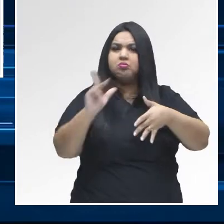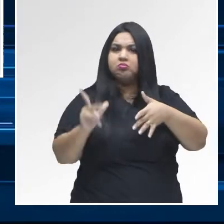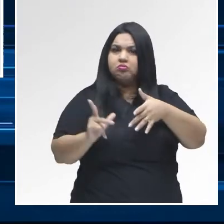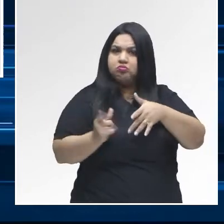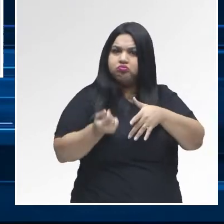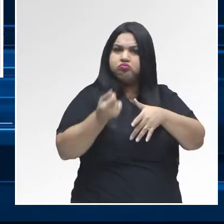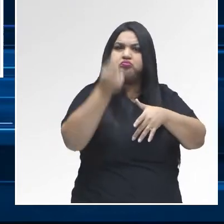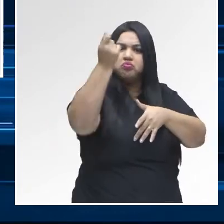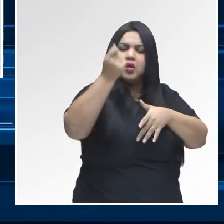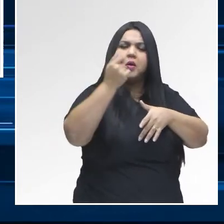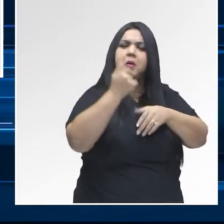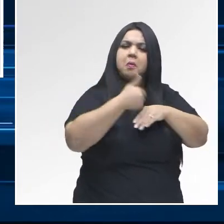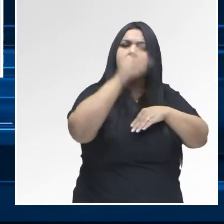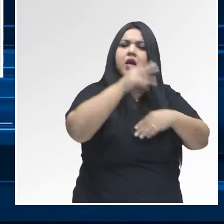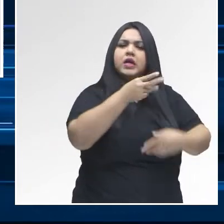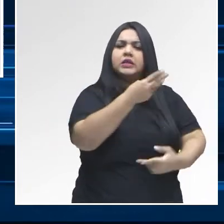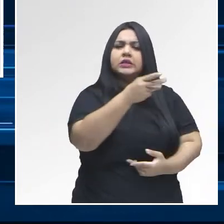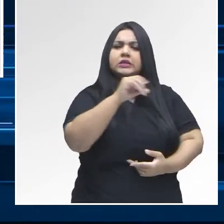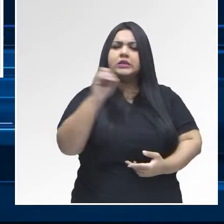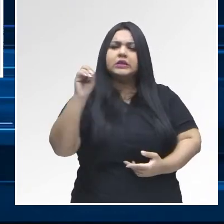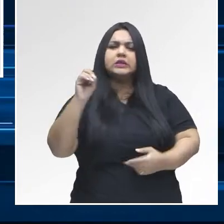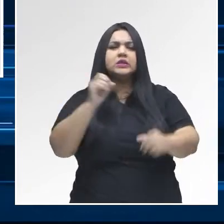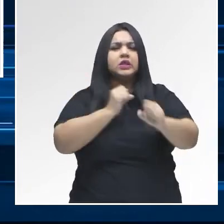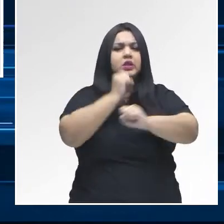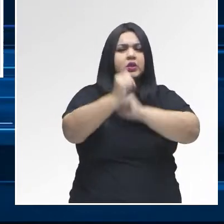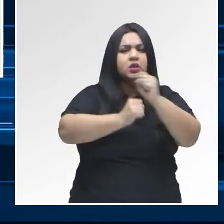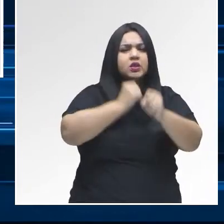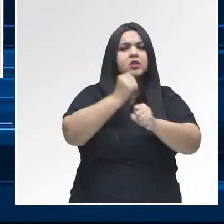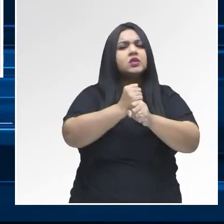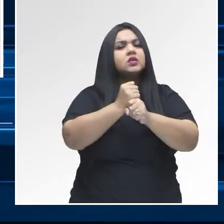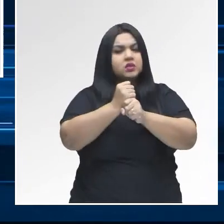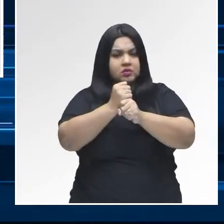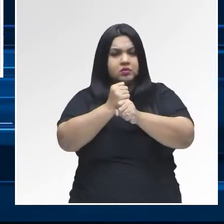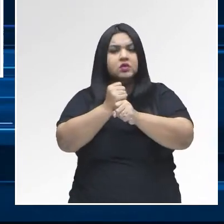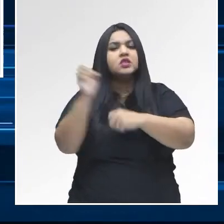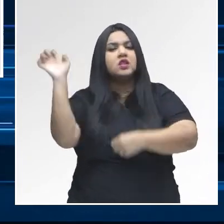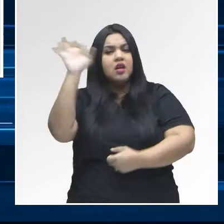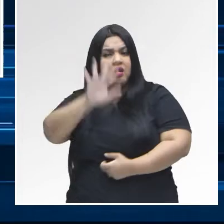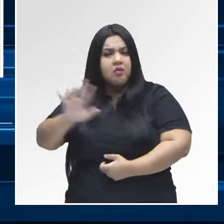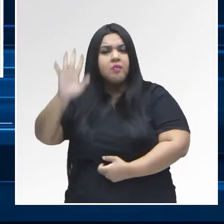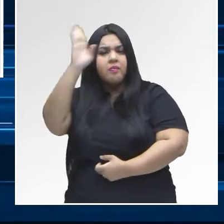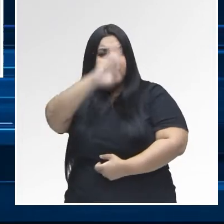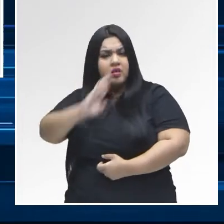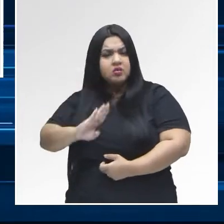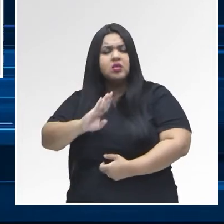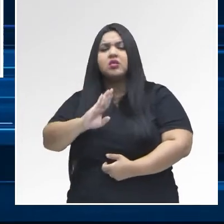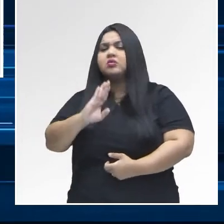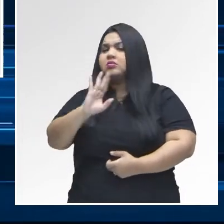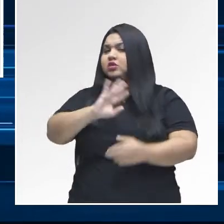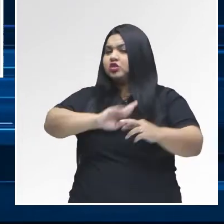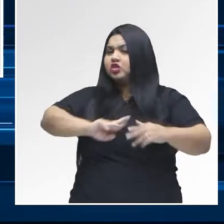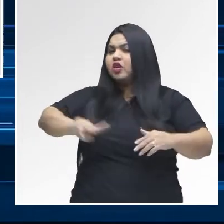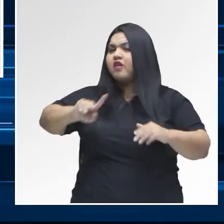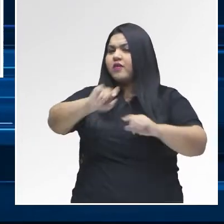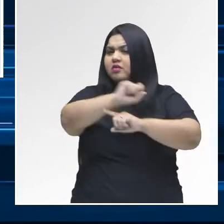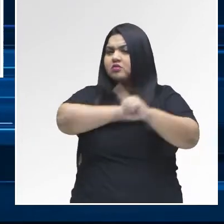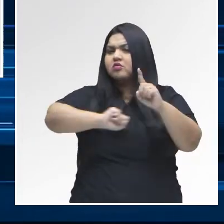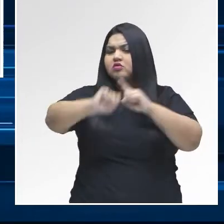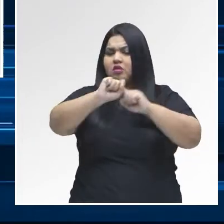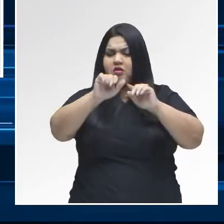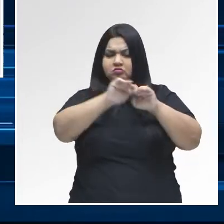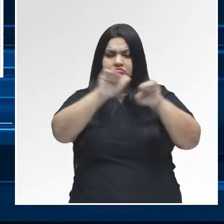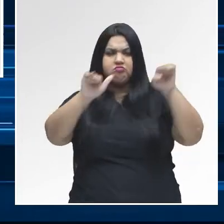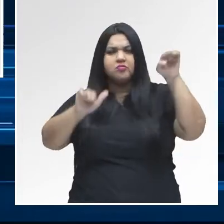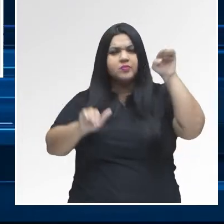300 anos. Desse negócio participaram europeus, africanos e brasileiros de diferentes condições sociais,